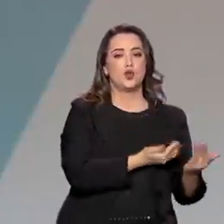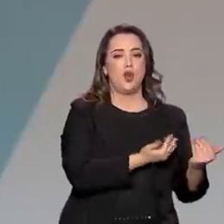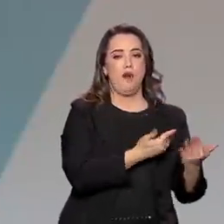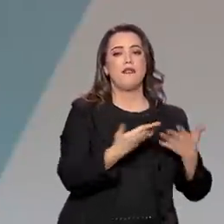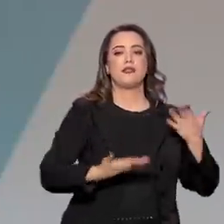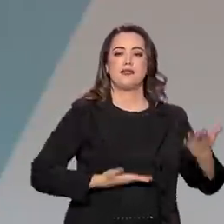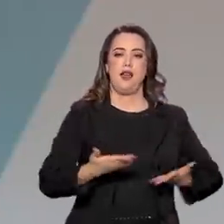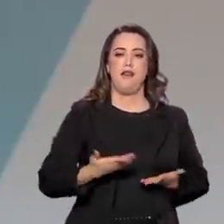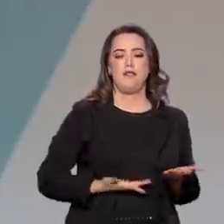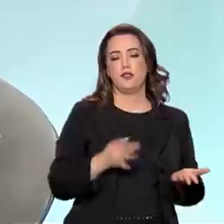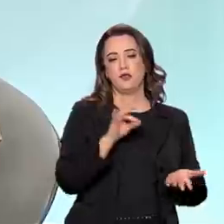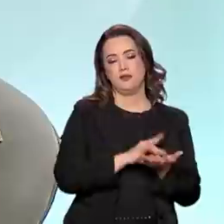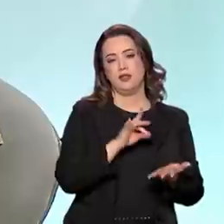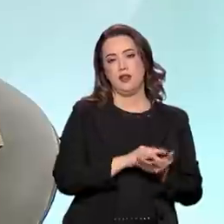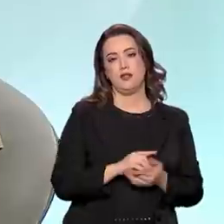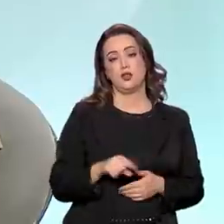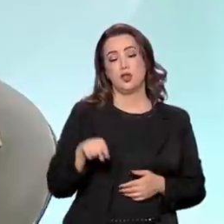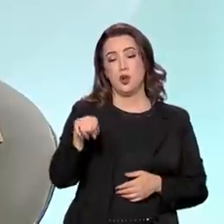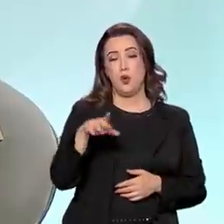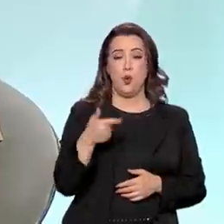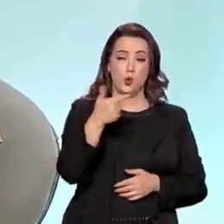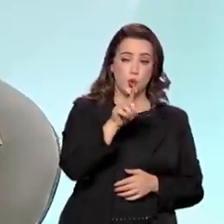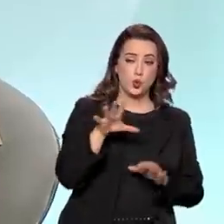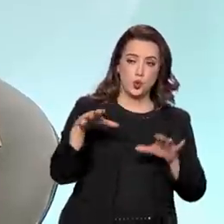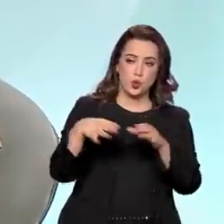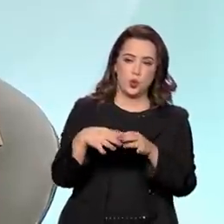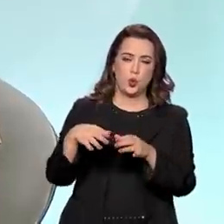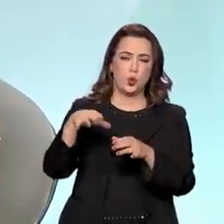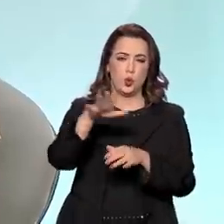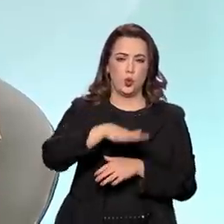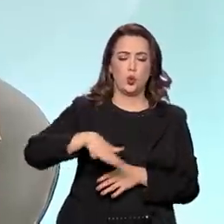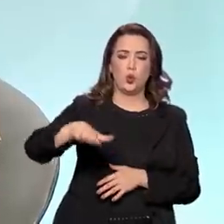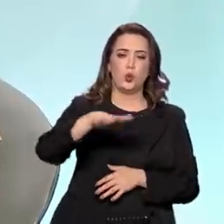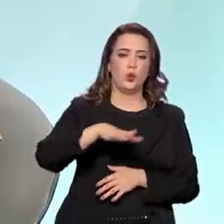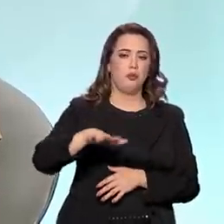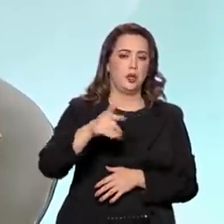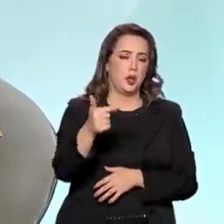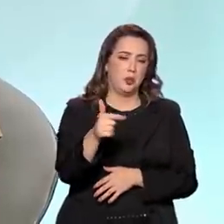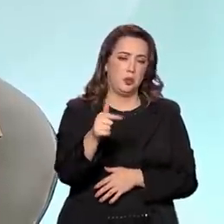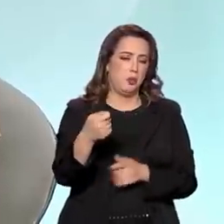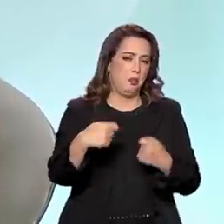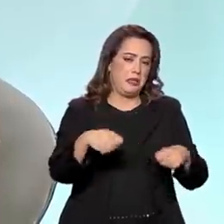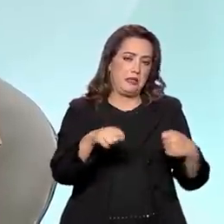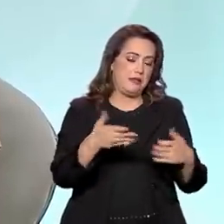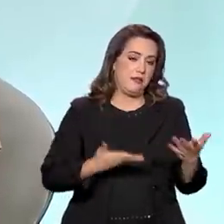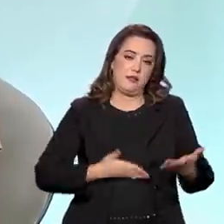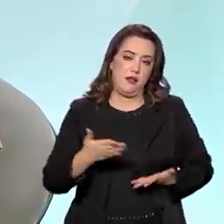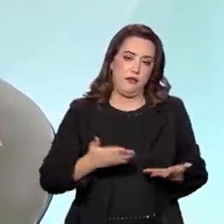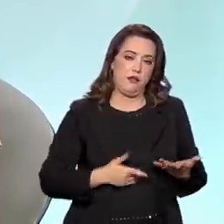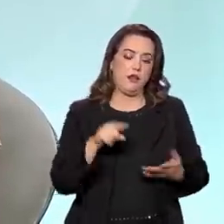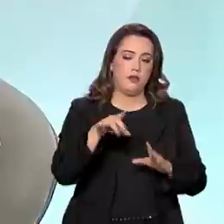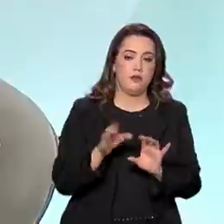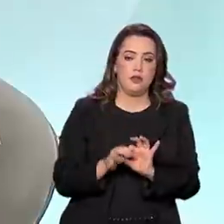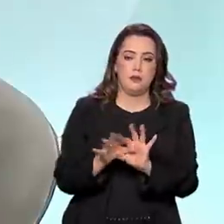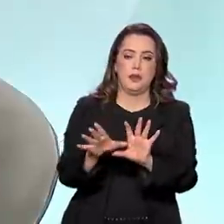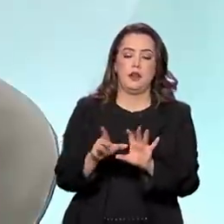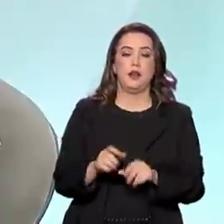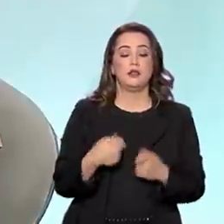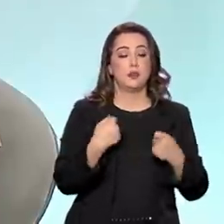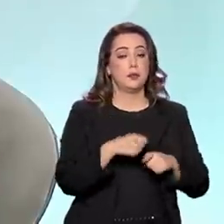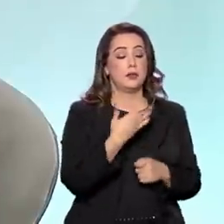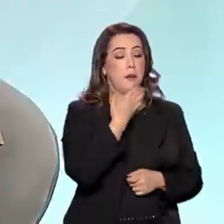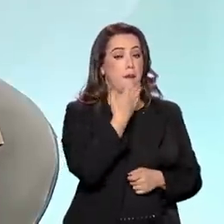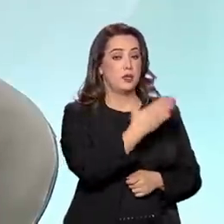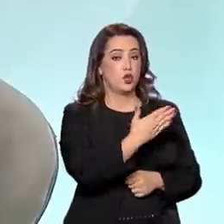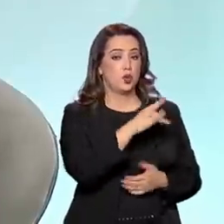vai servir então esse jovens que não vão servir ele vão ser dispensados então ele tem que fazer requerer